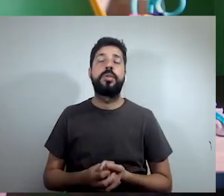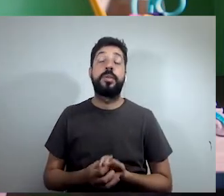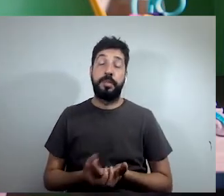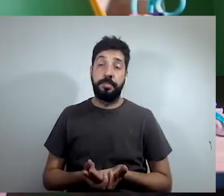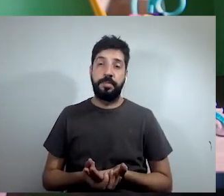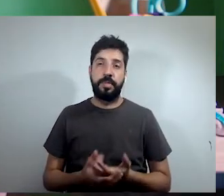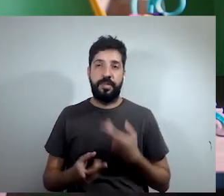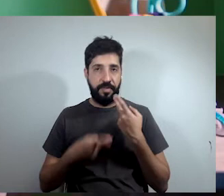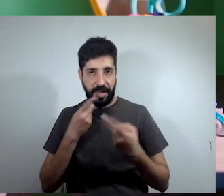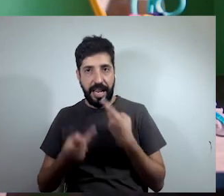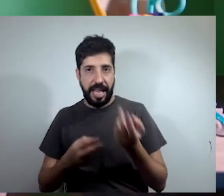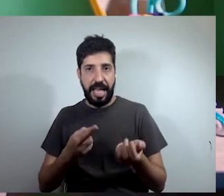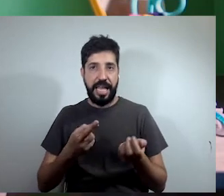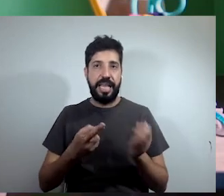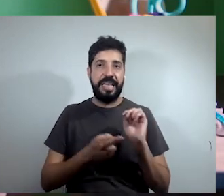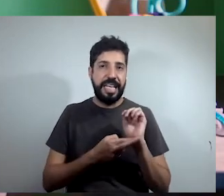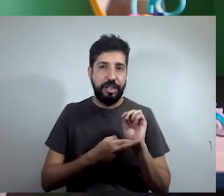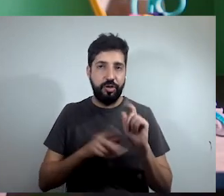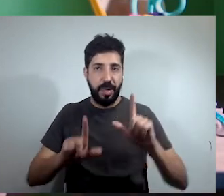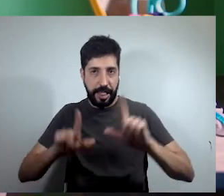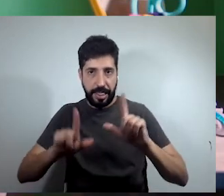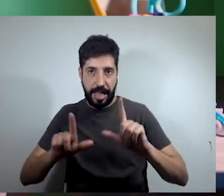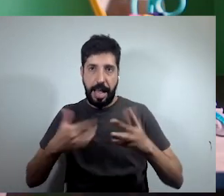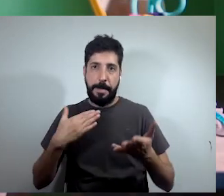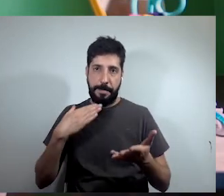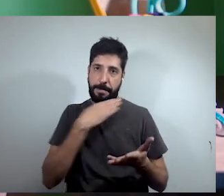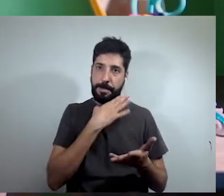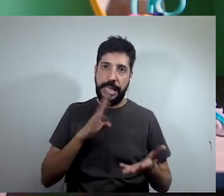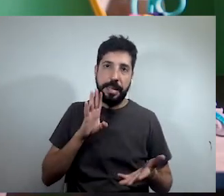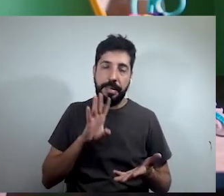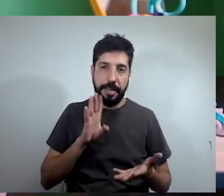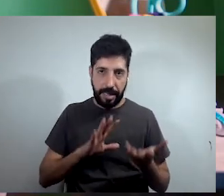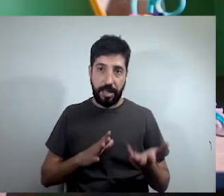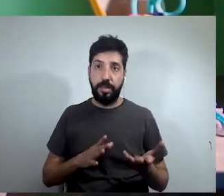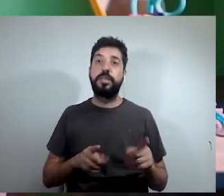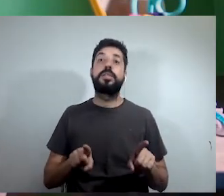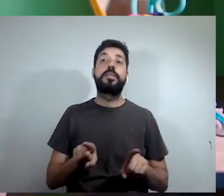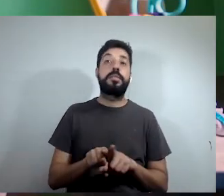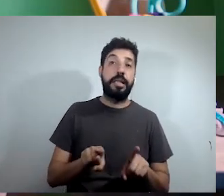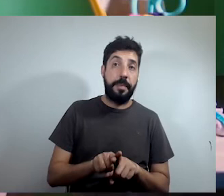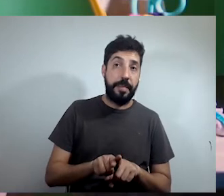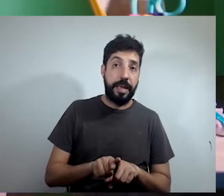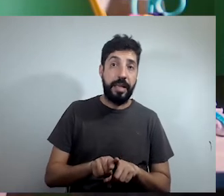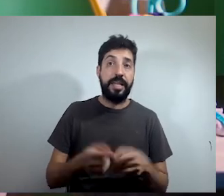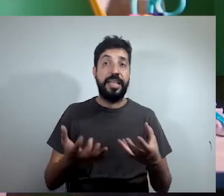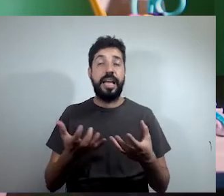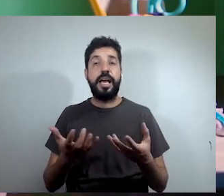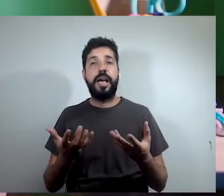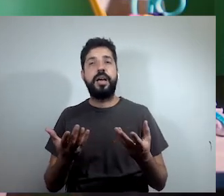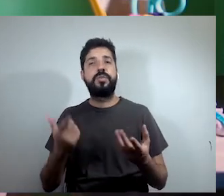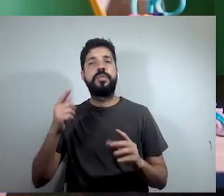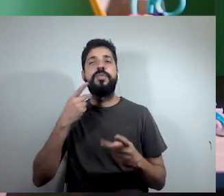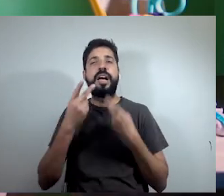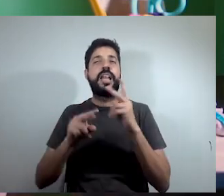Bom, falei sobre ritmo de tela, eu acho essa percepção bem legal. Também gostaria de trazer essa ideia da